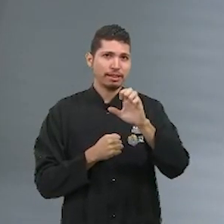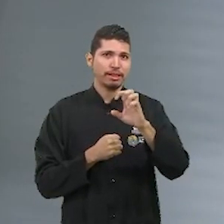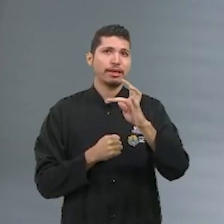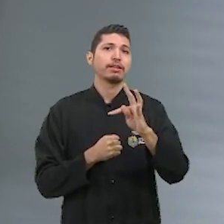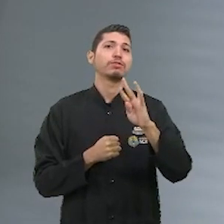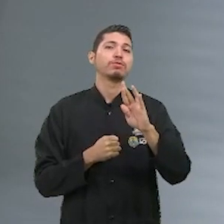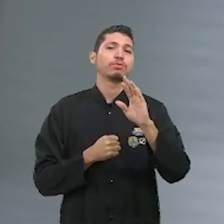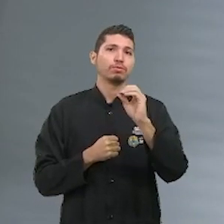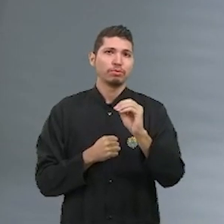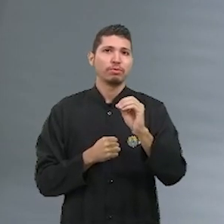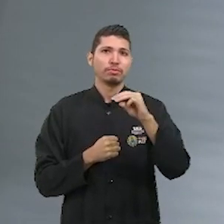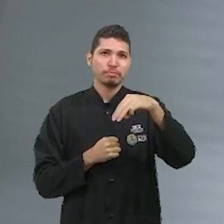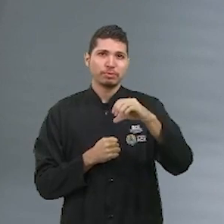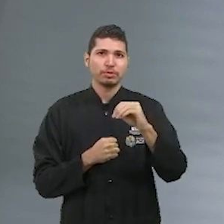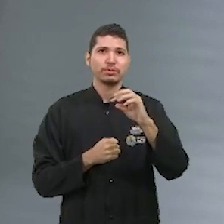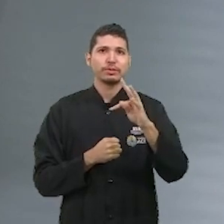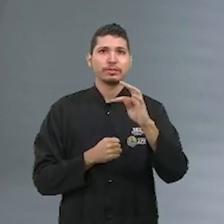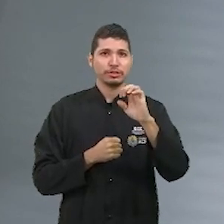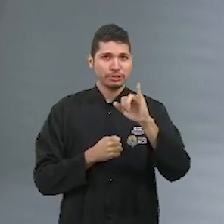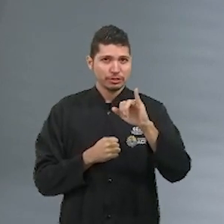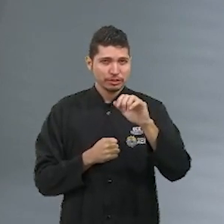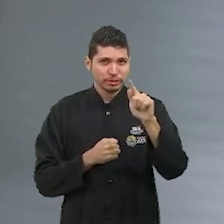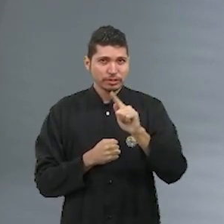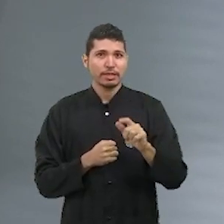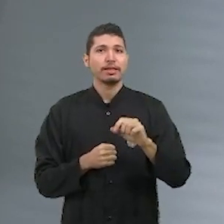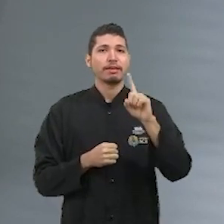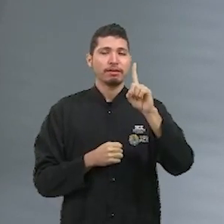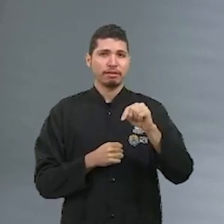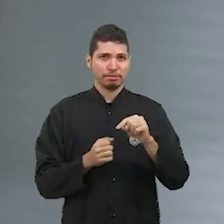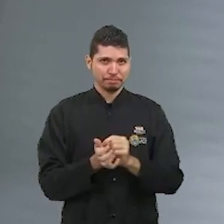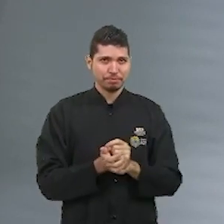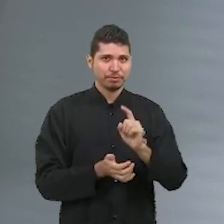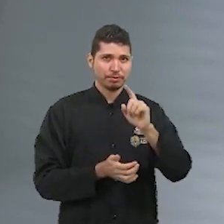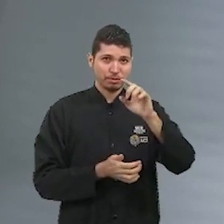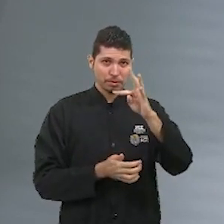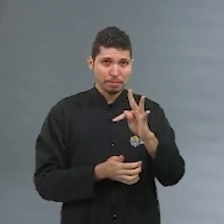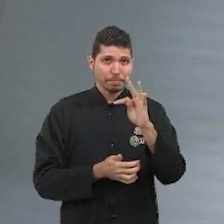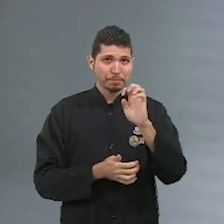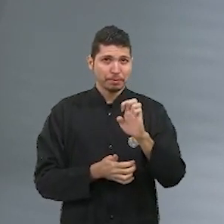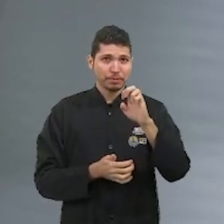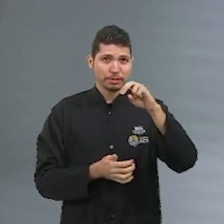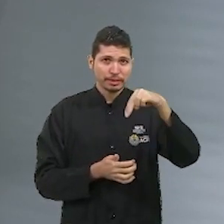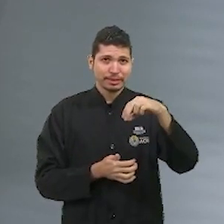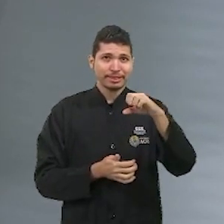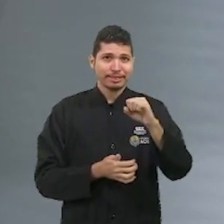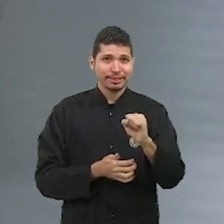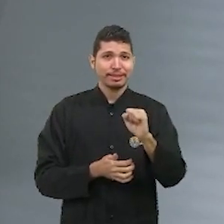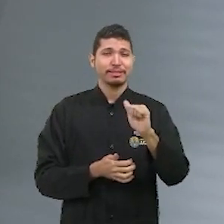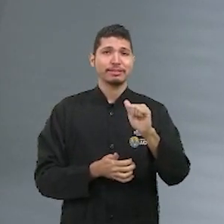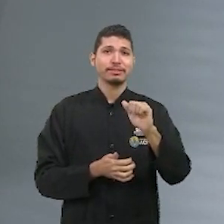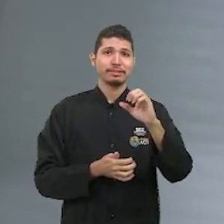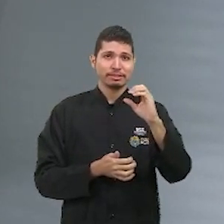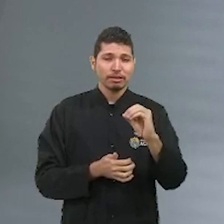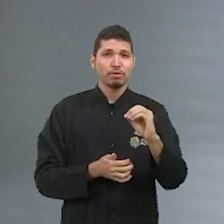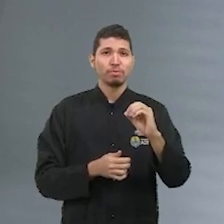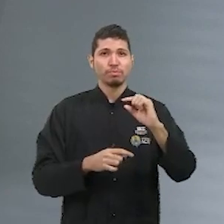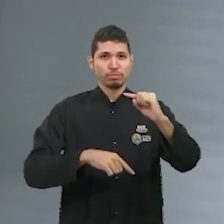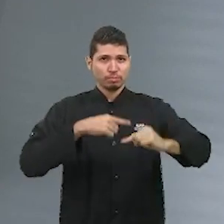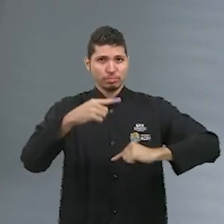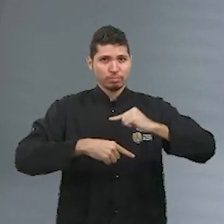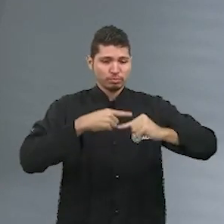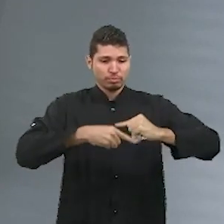tensão de um gerador, tudo bem? Então, essa tensão do gerador gerando para o circuito, seria mais ou